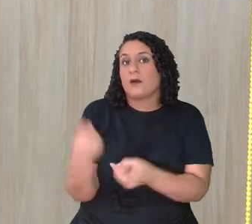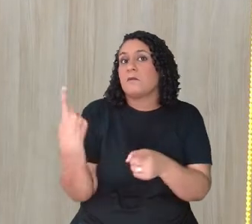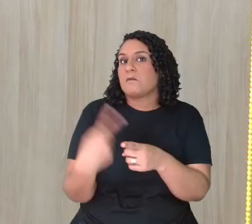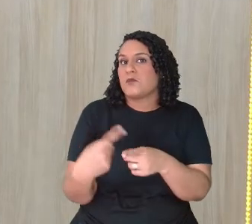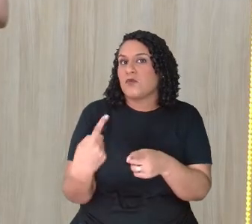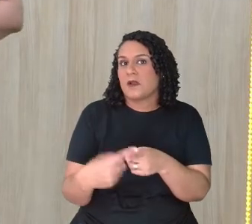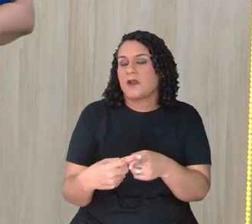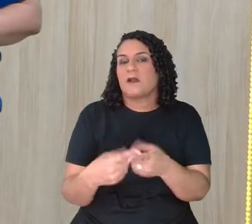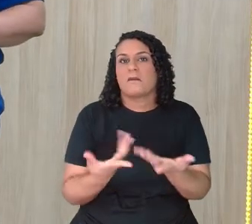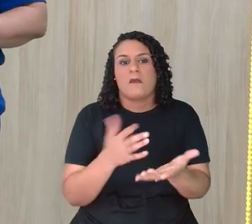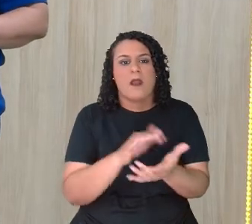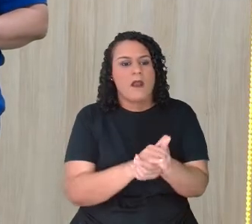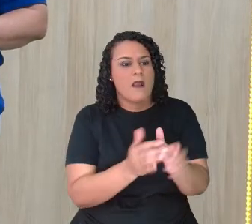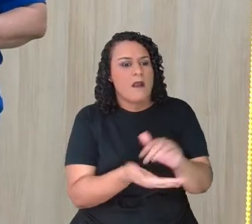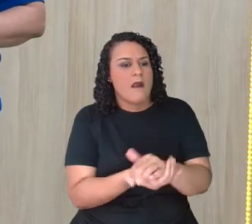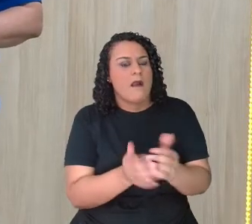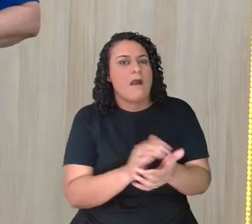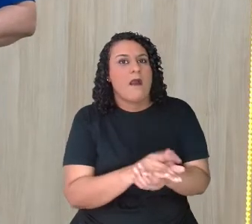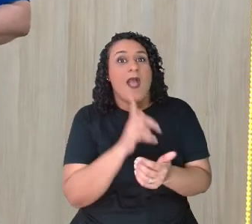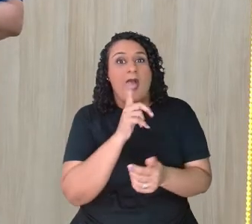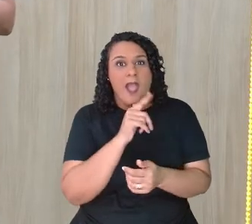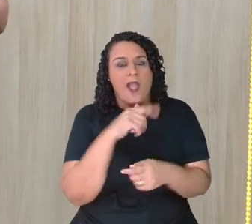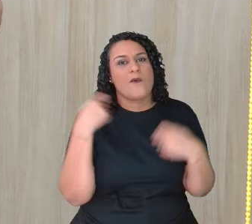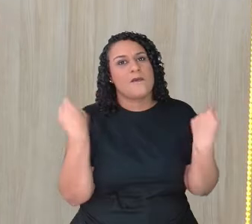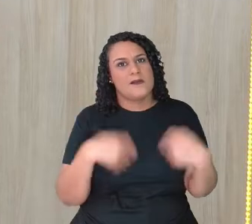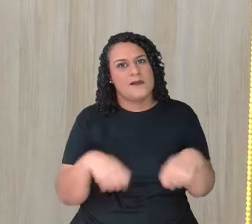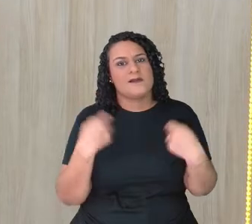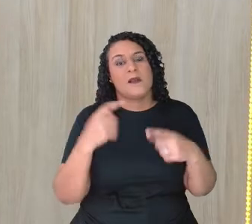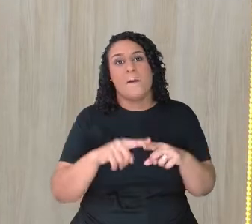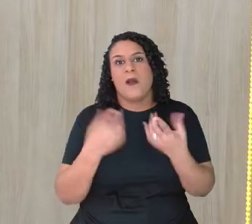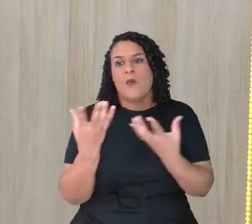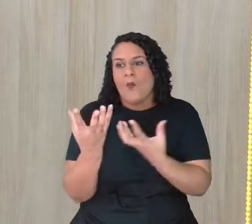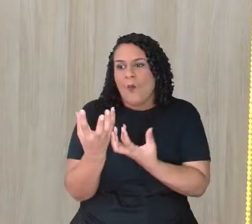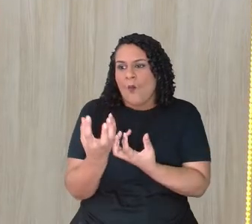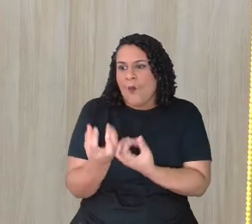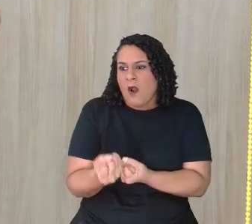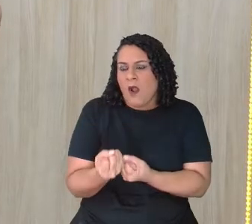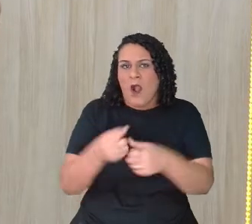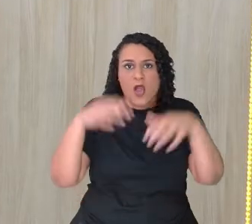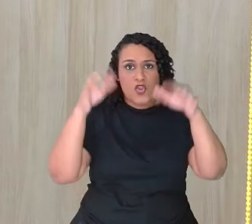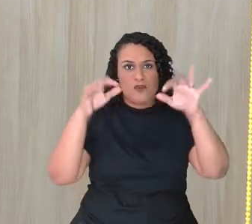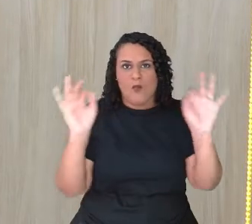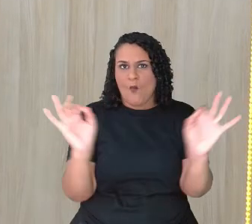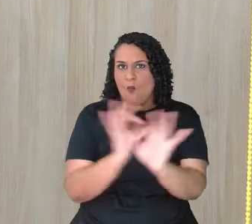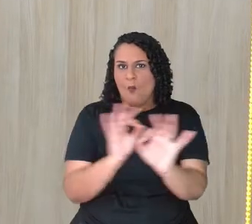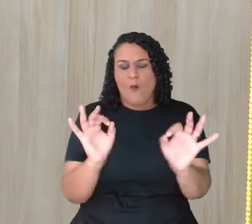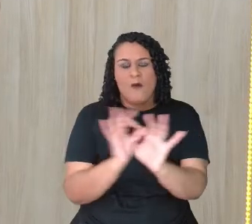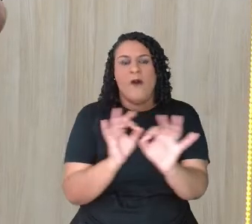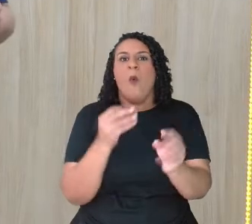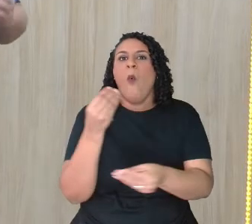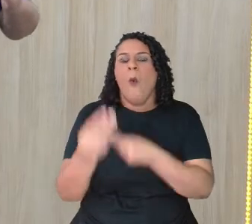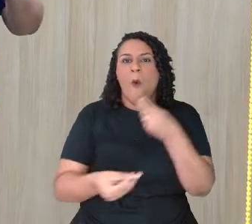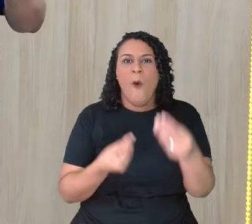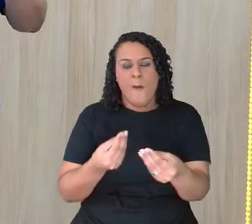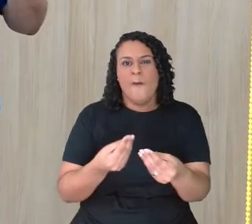massapê era necessário água, e aí de repente a seca não lhe permitia usar a água